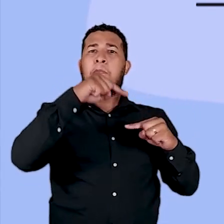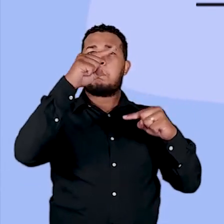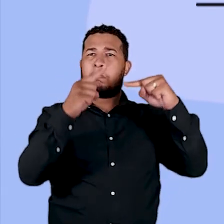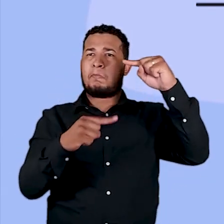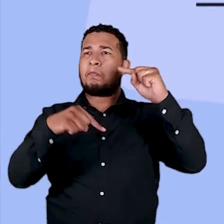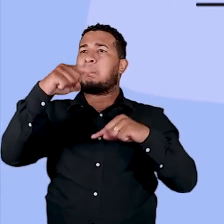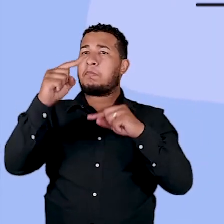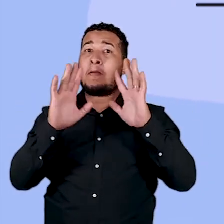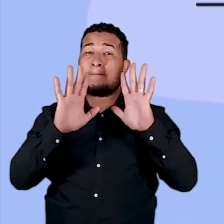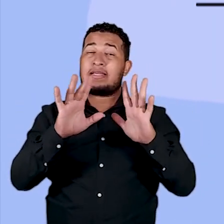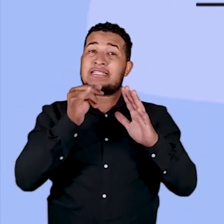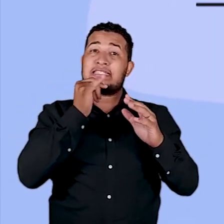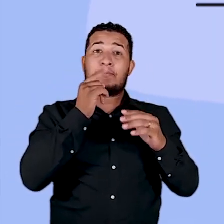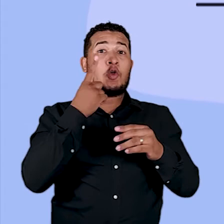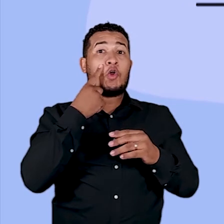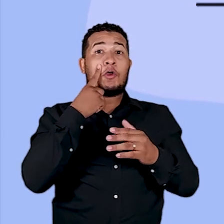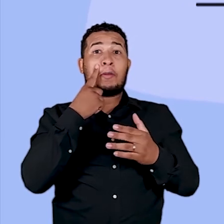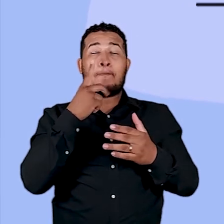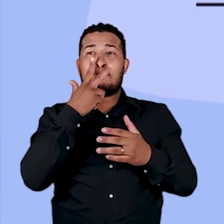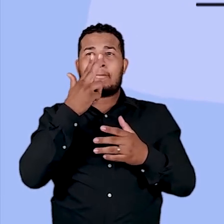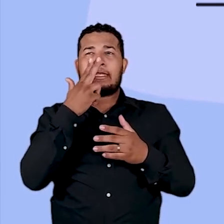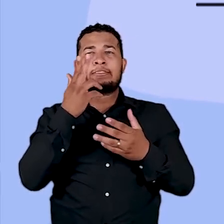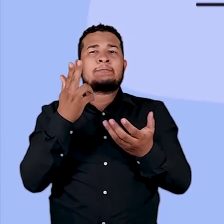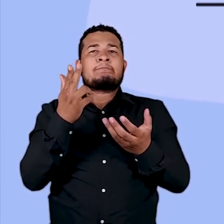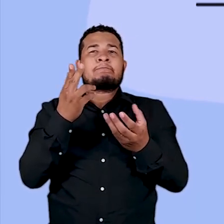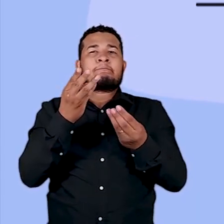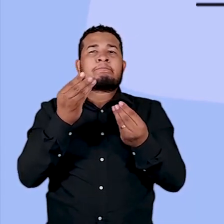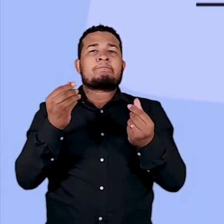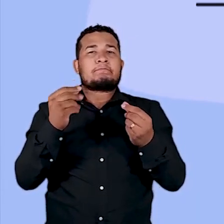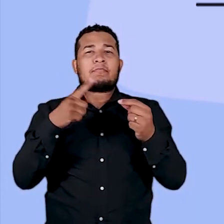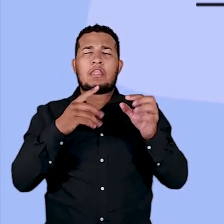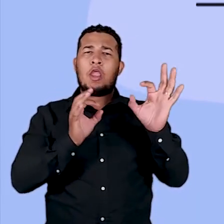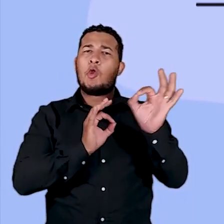ele pode andar para baixo, para cima, mas olha só, é muito mais